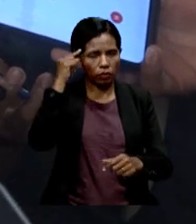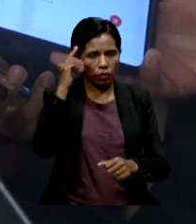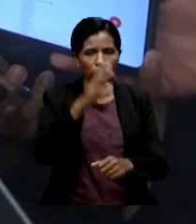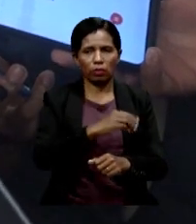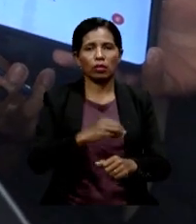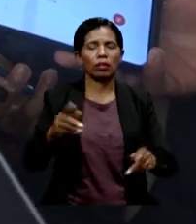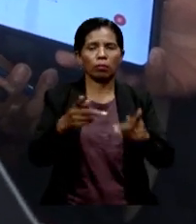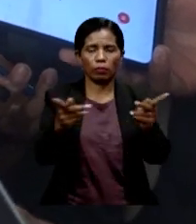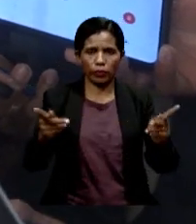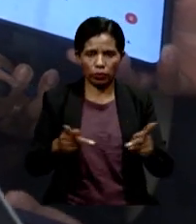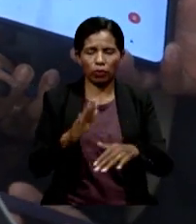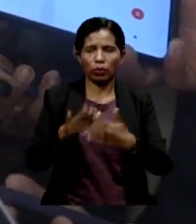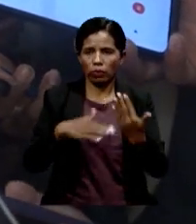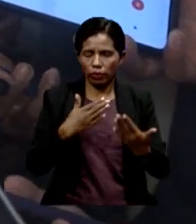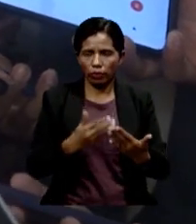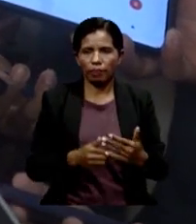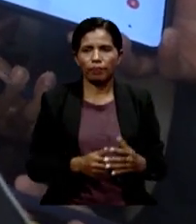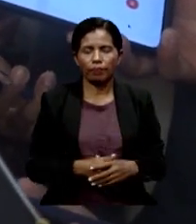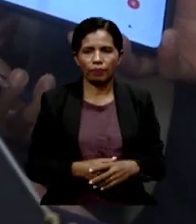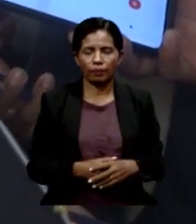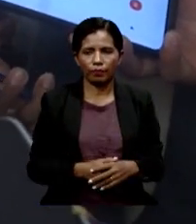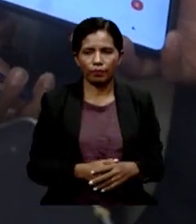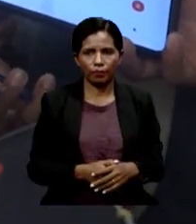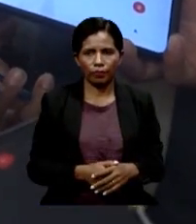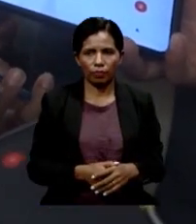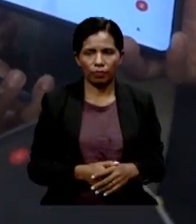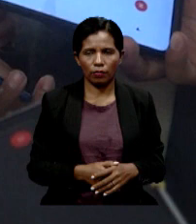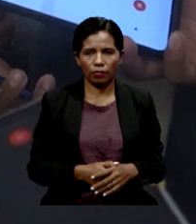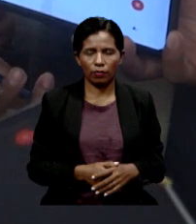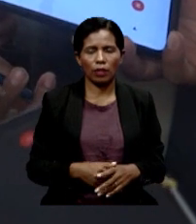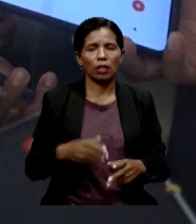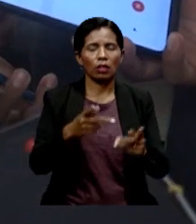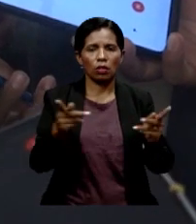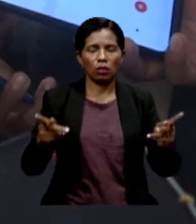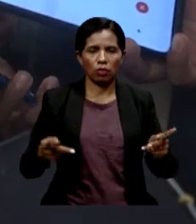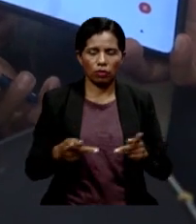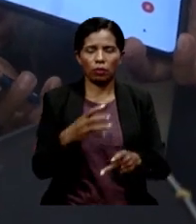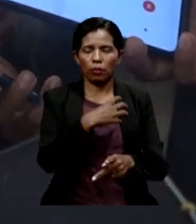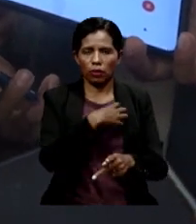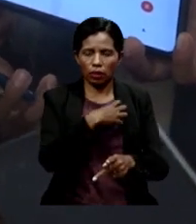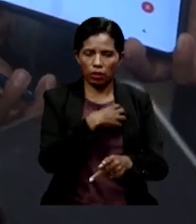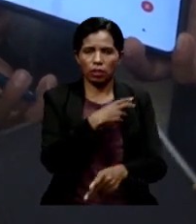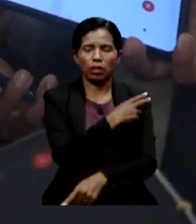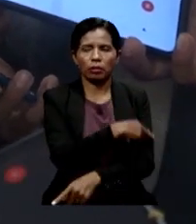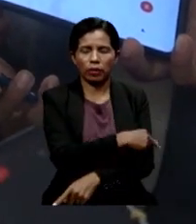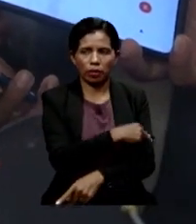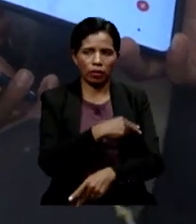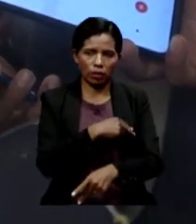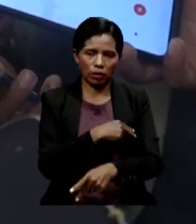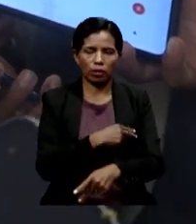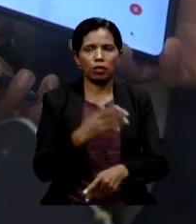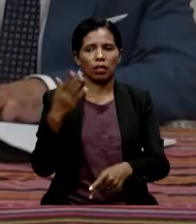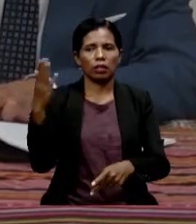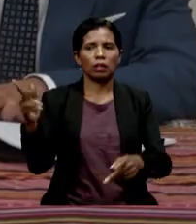posto. Ba edifício polícia ninha, ba clínica, então a nível